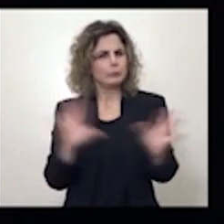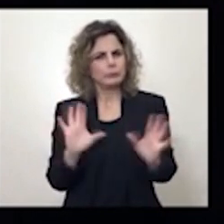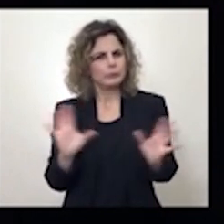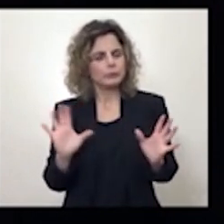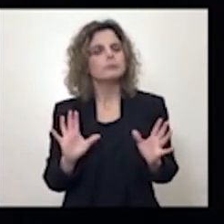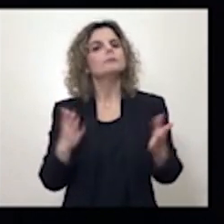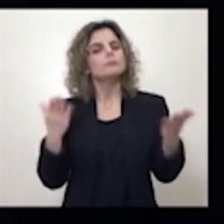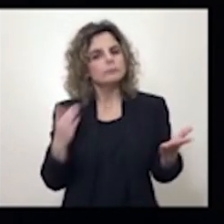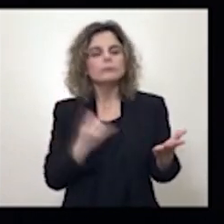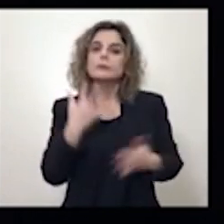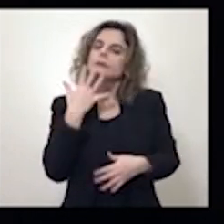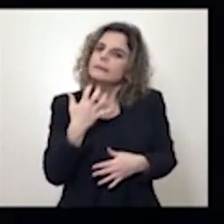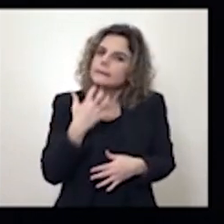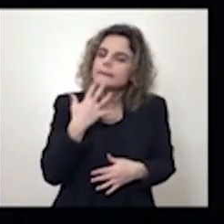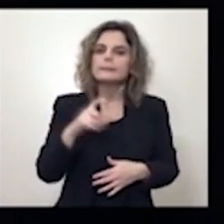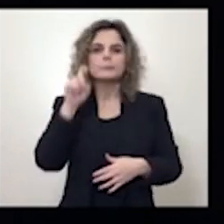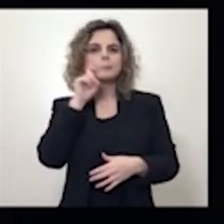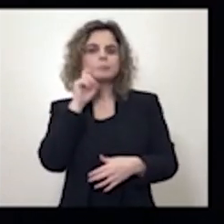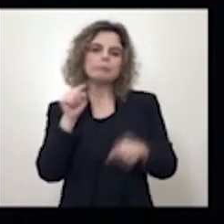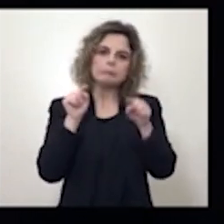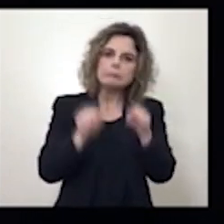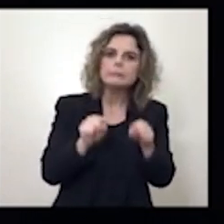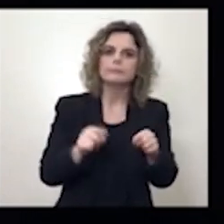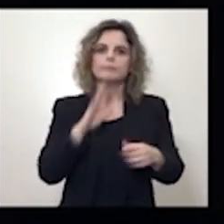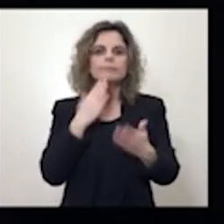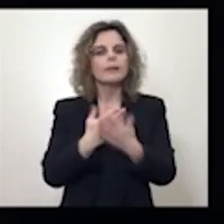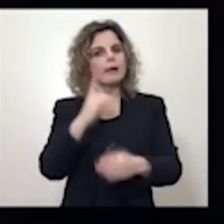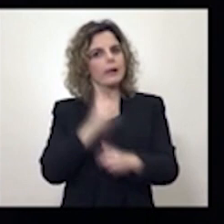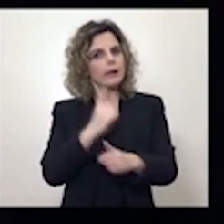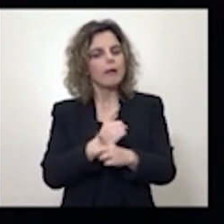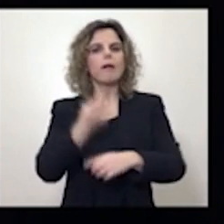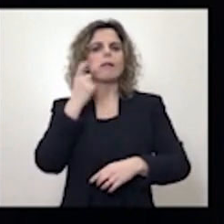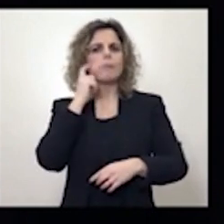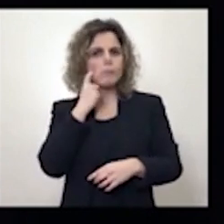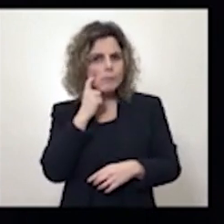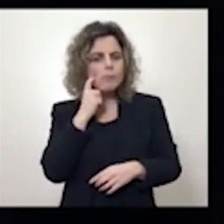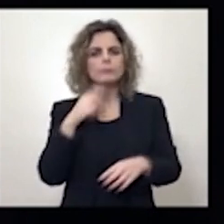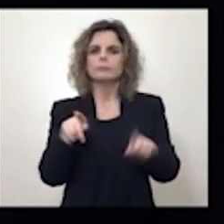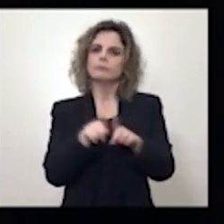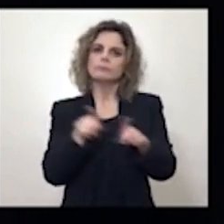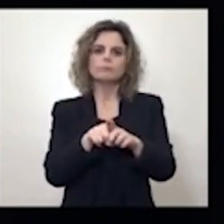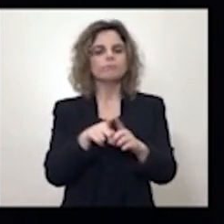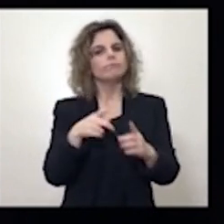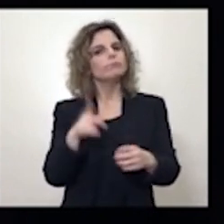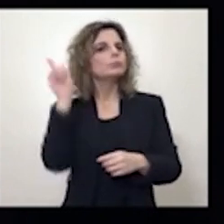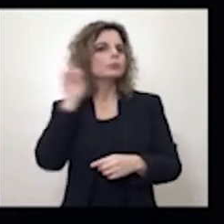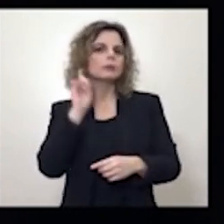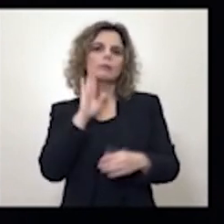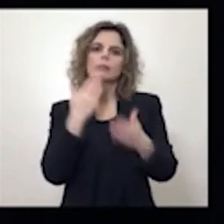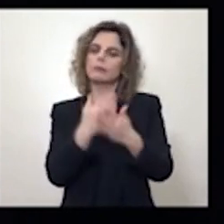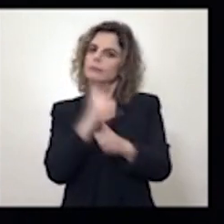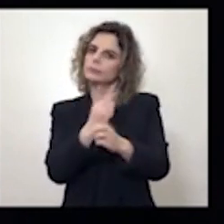uma questão de prudência e de segurança manter a Páscoa como o marco essencial para a estratégia em